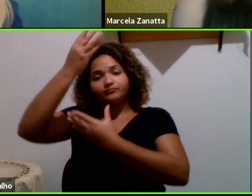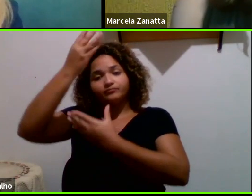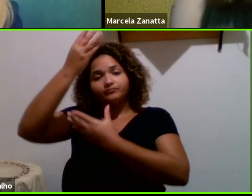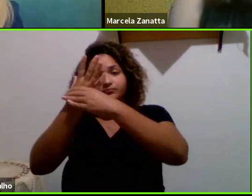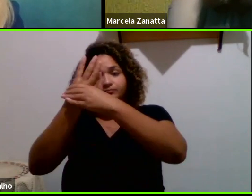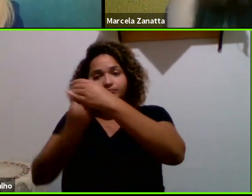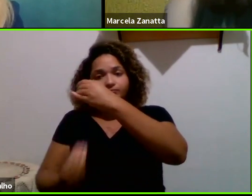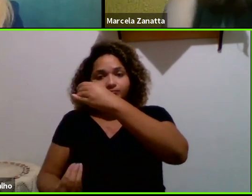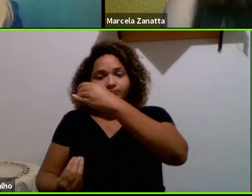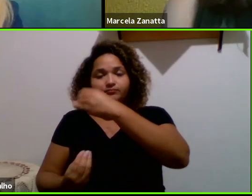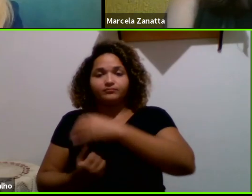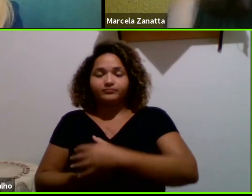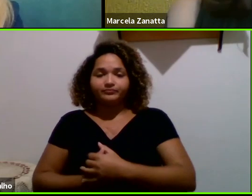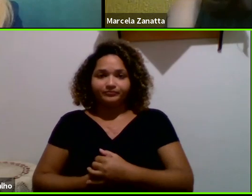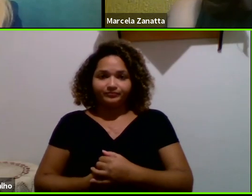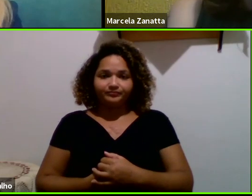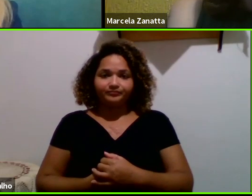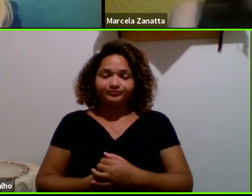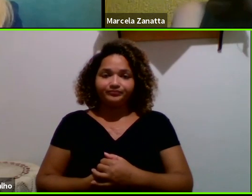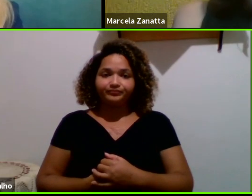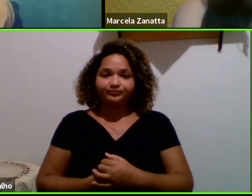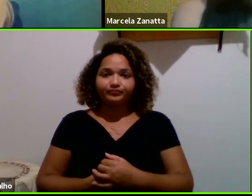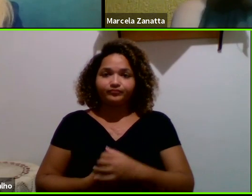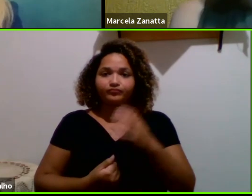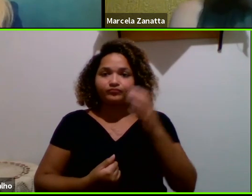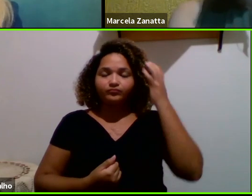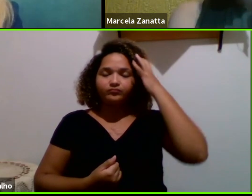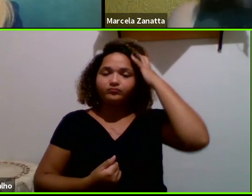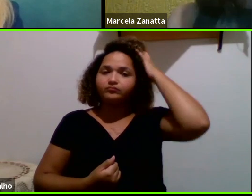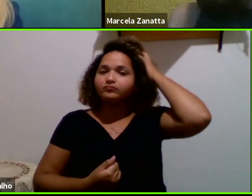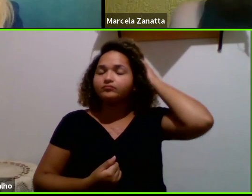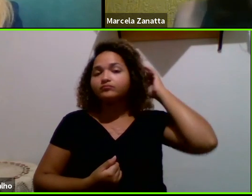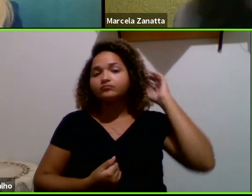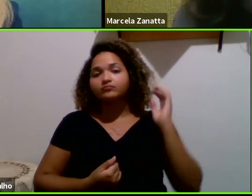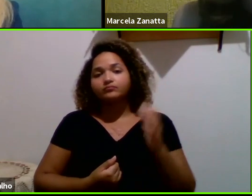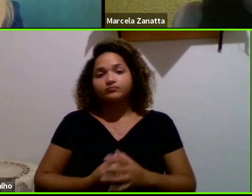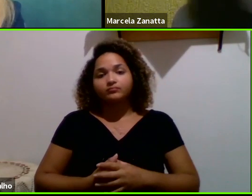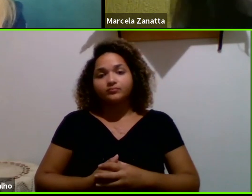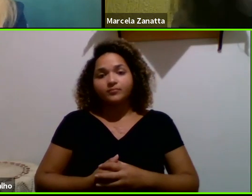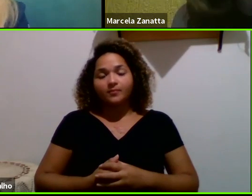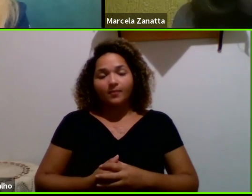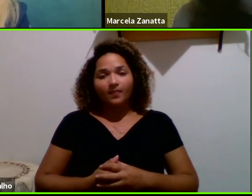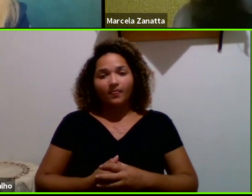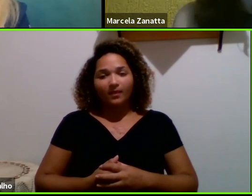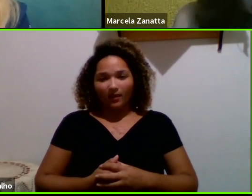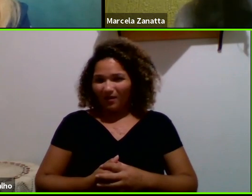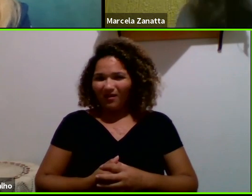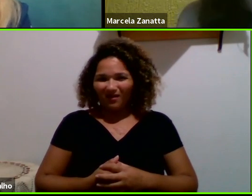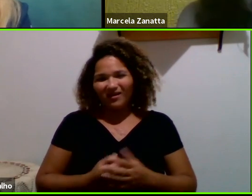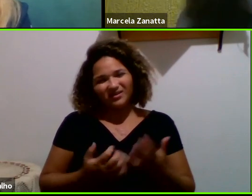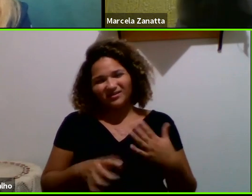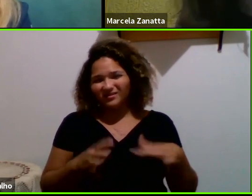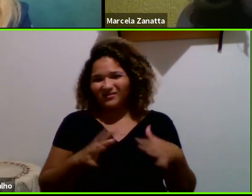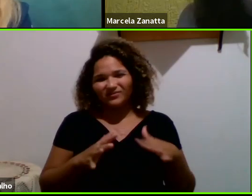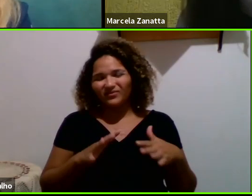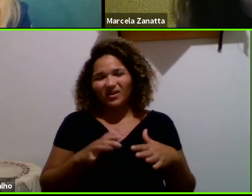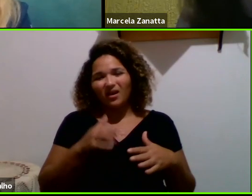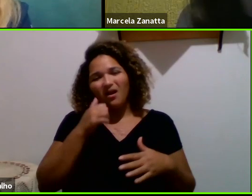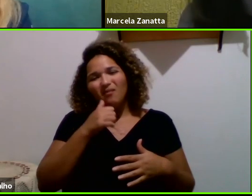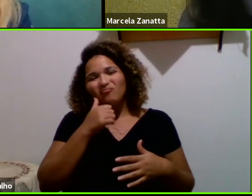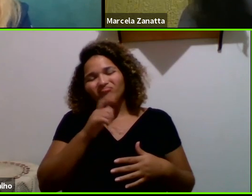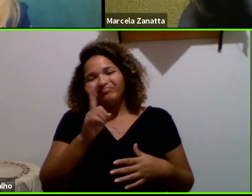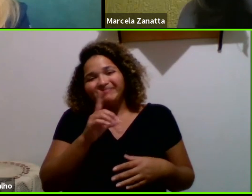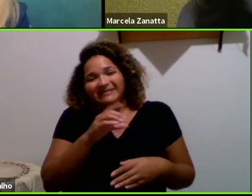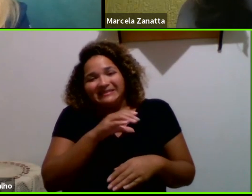indicado para mulheres que apresentam fator de risco, para mulheres que não se sentem seguras em casa, para mulheres que não faz sentido ter o bebê em